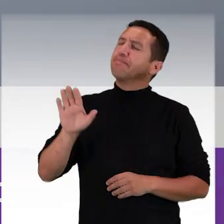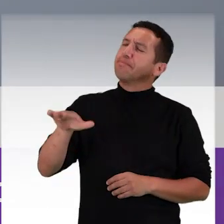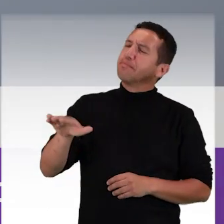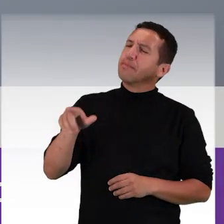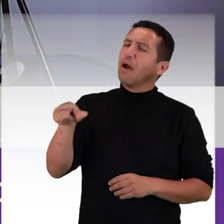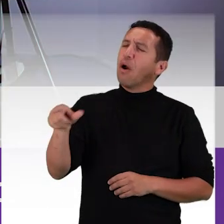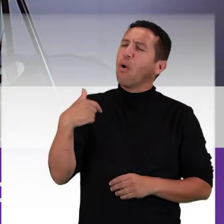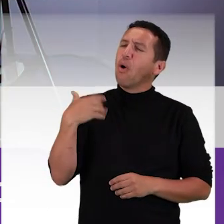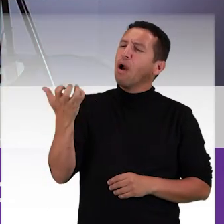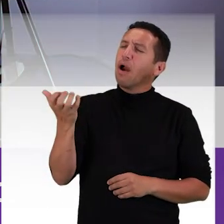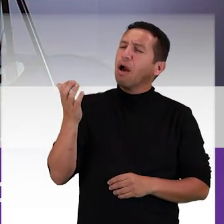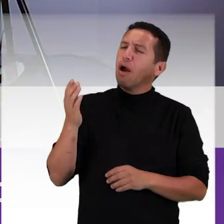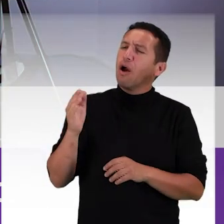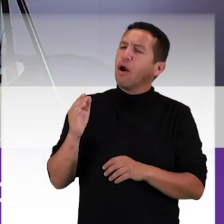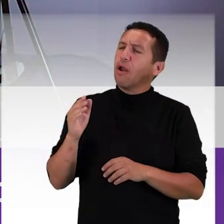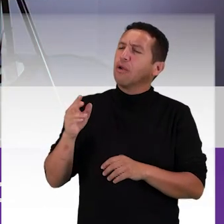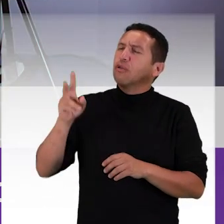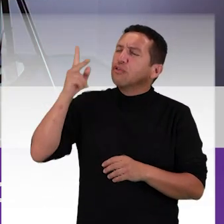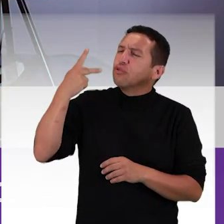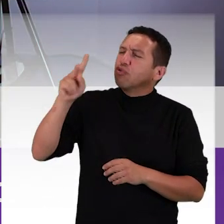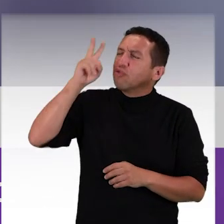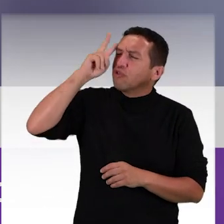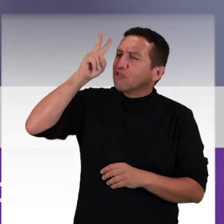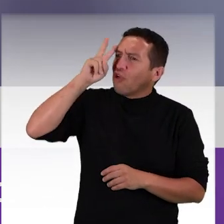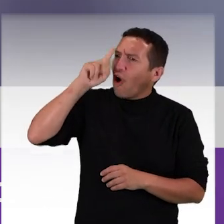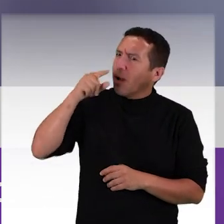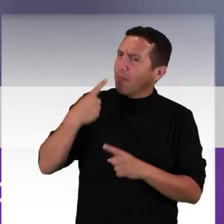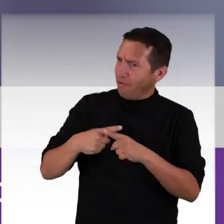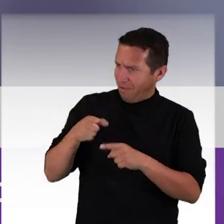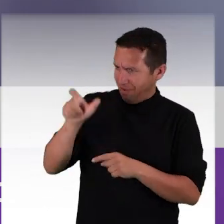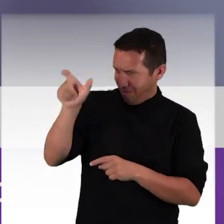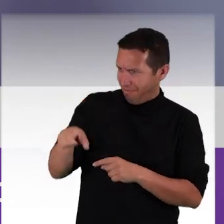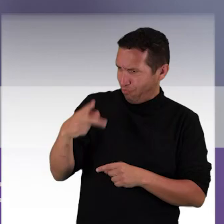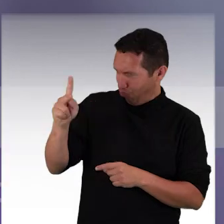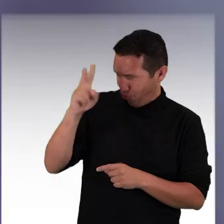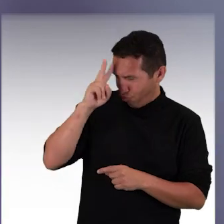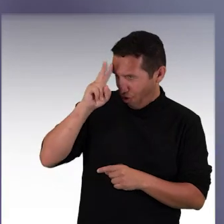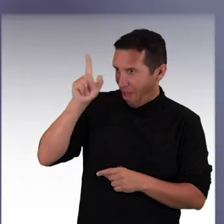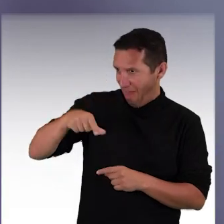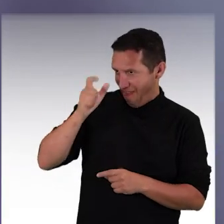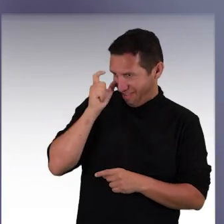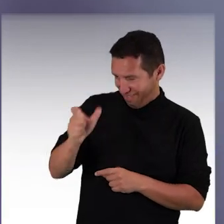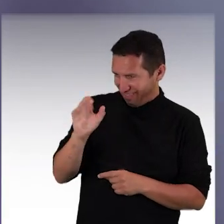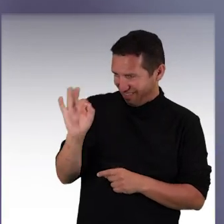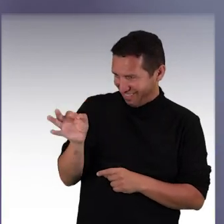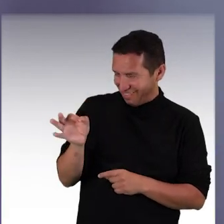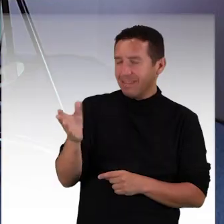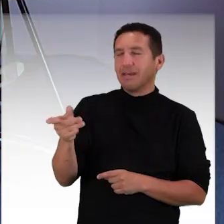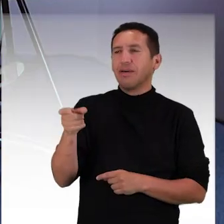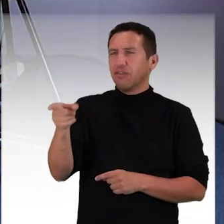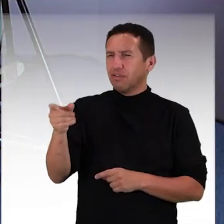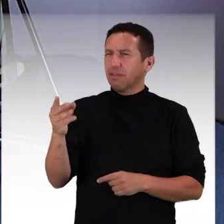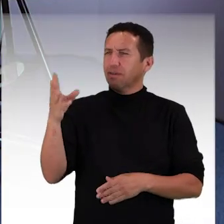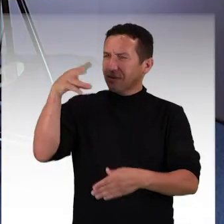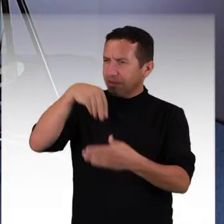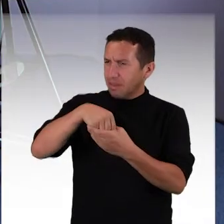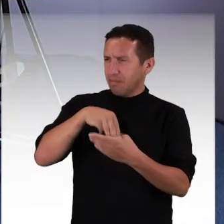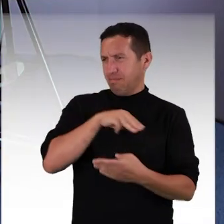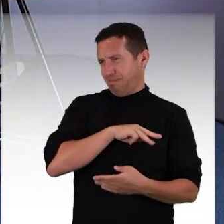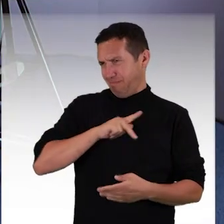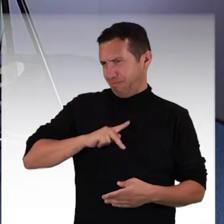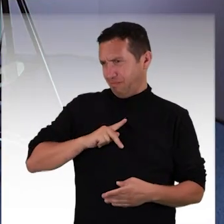todo nosso querida procurador eu quero começar com a sua história que ela é a mais interessante o senhor já